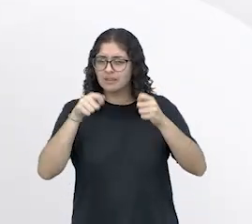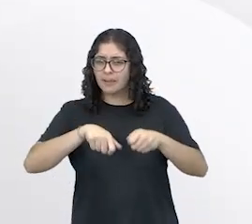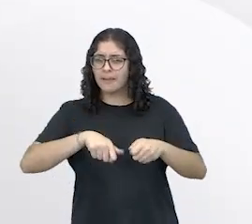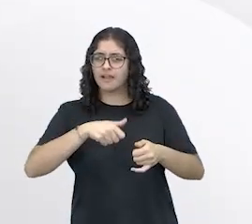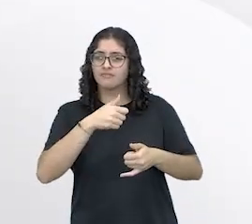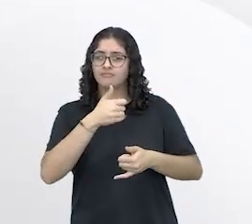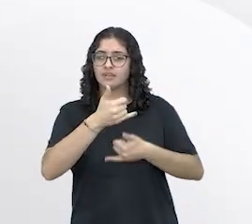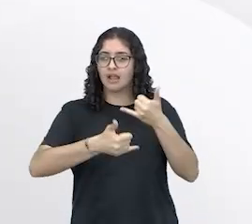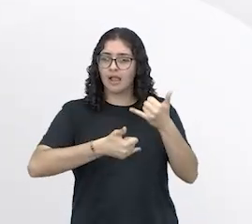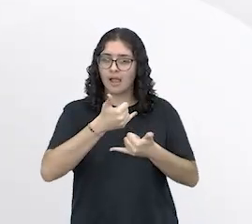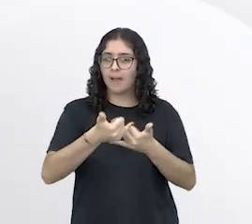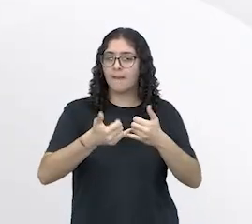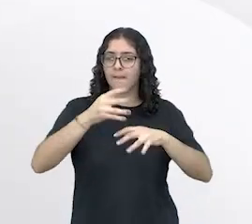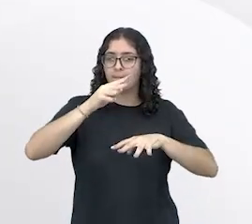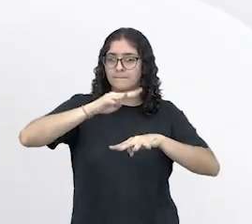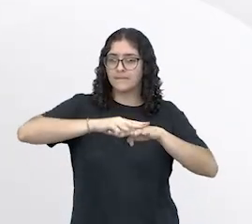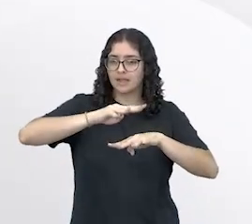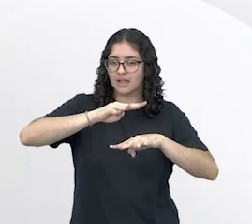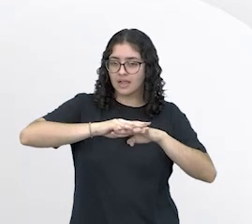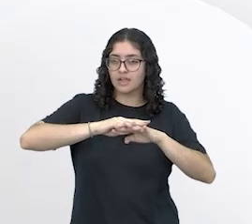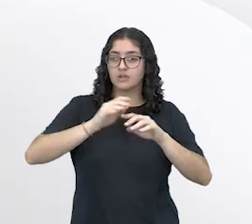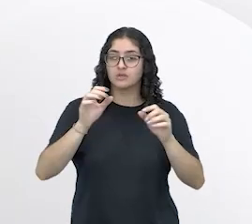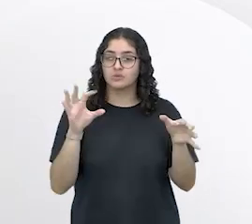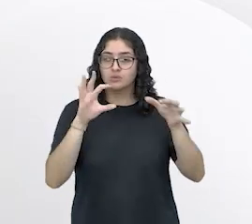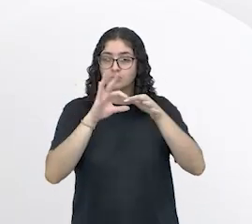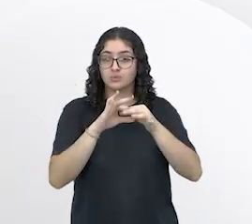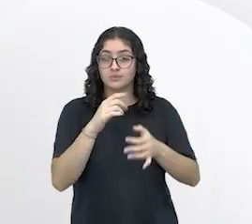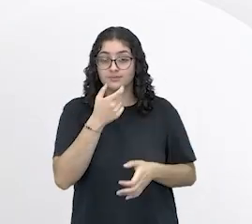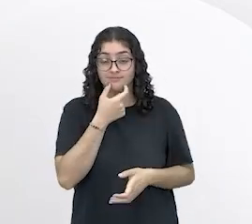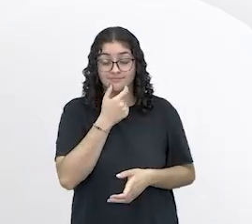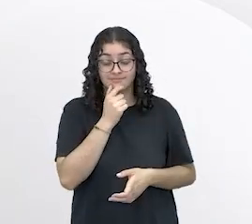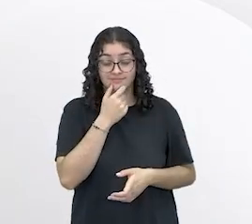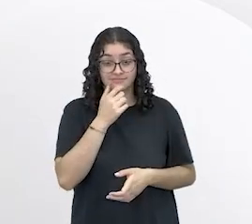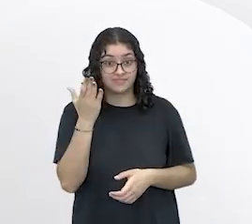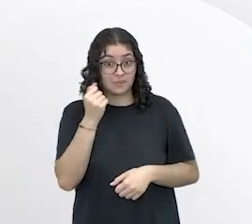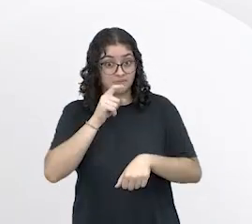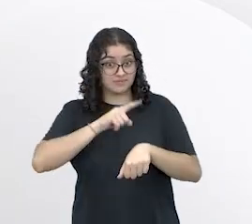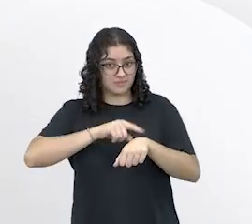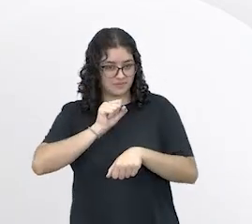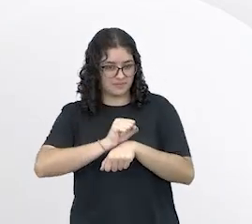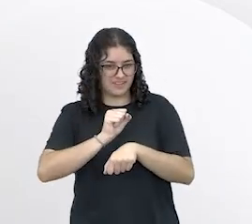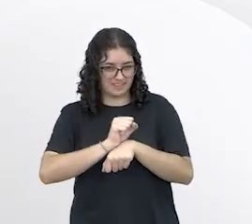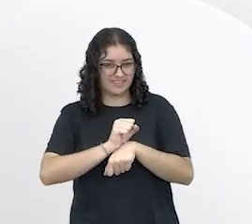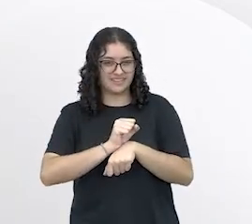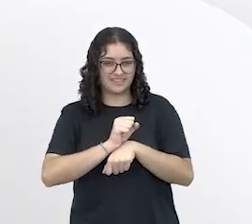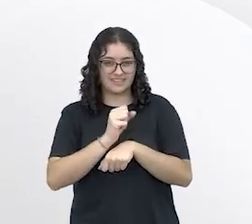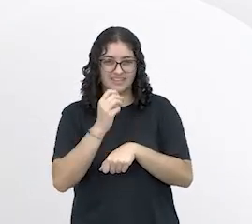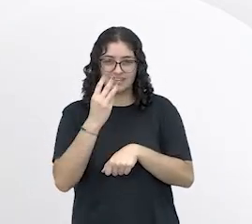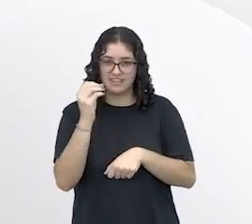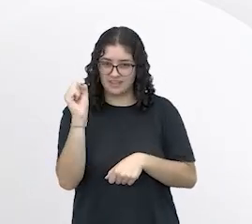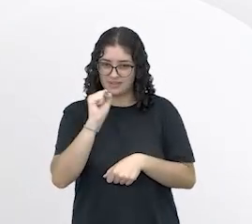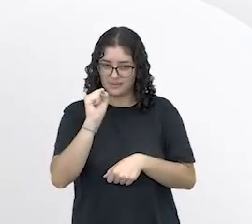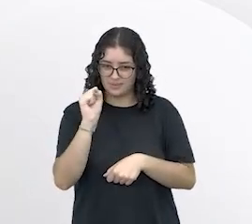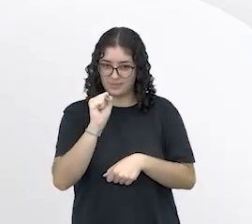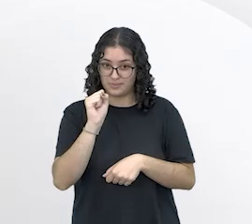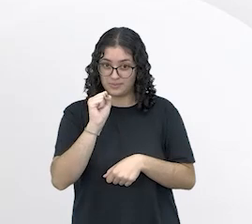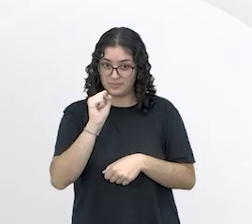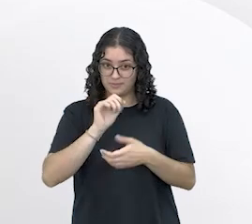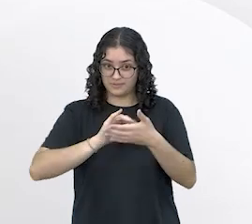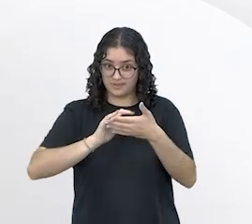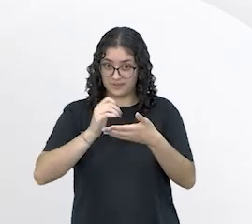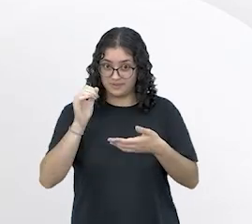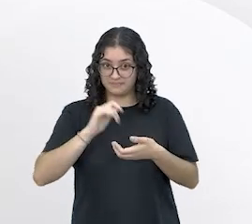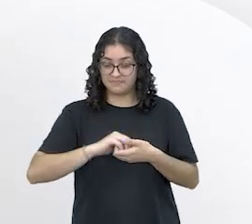trabalhar a matemática e o inglês? Vamos dar um tempinho? Vamos dar uns 30 segundinhos aí no chat?